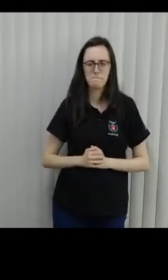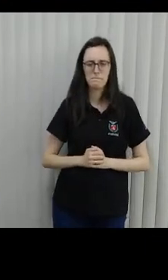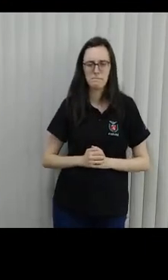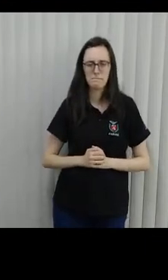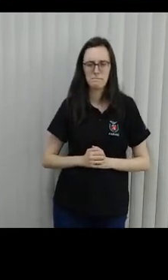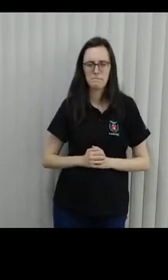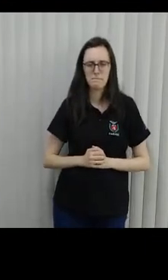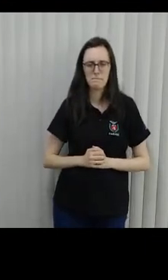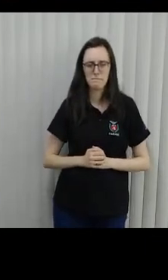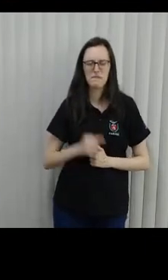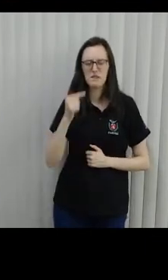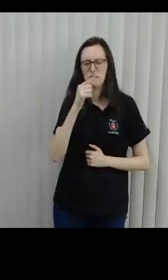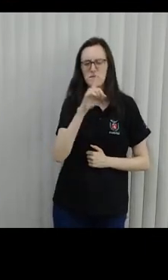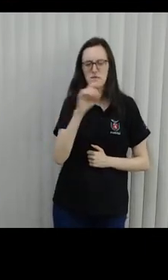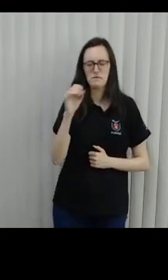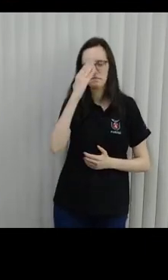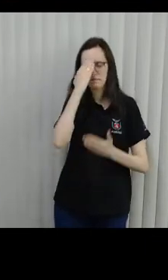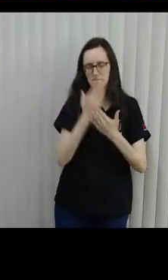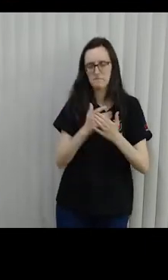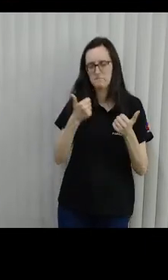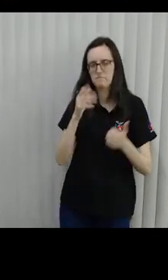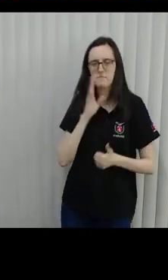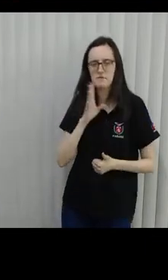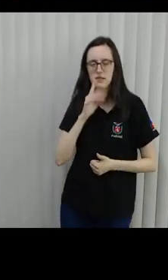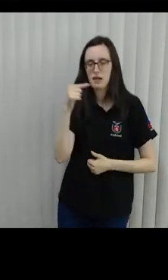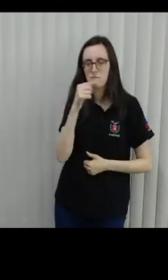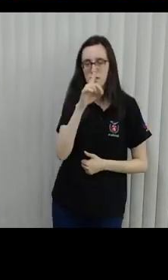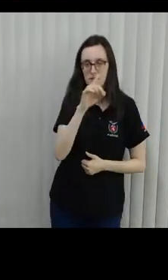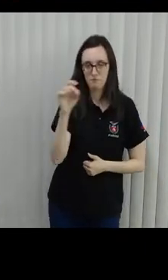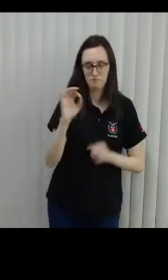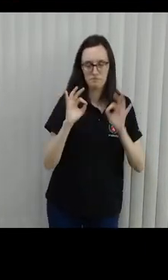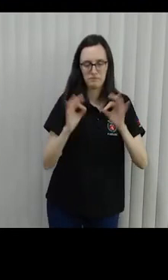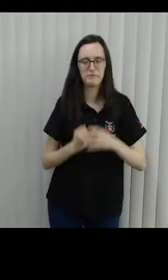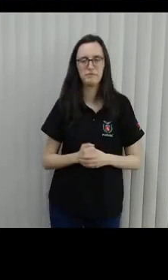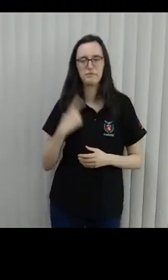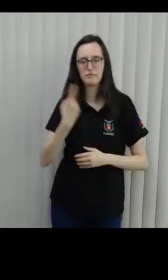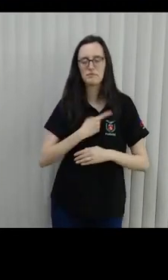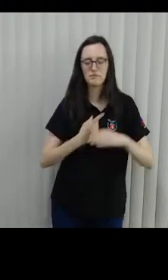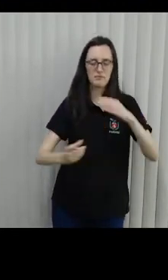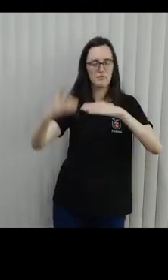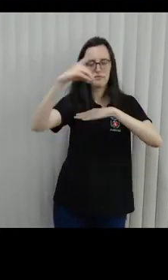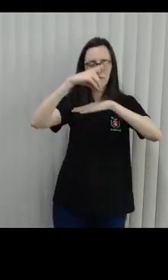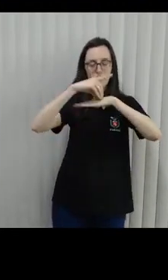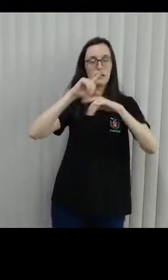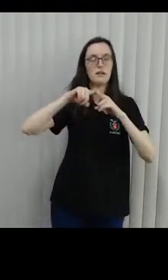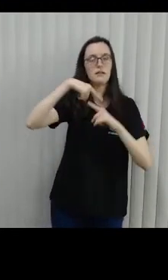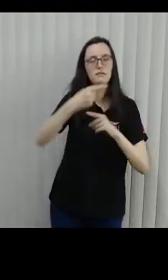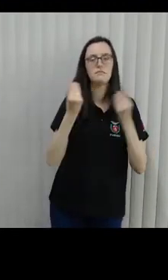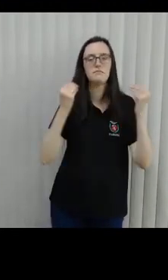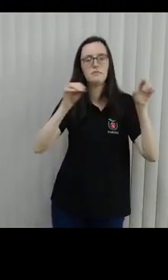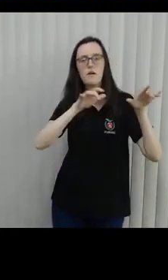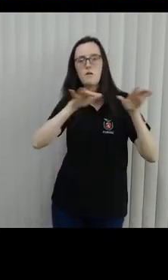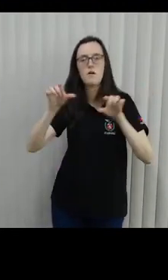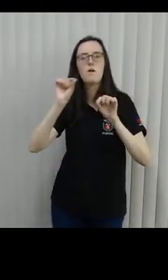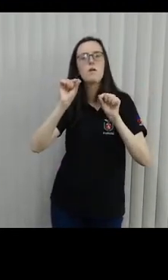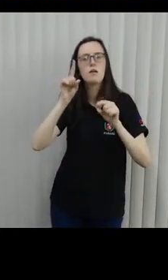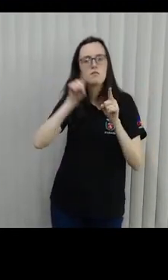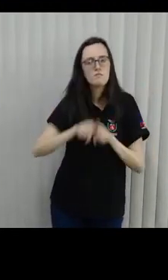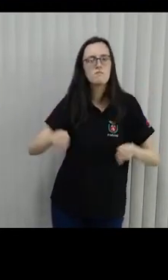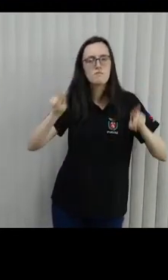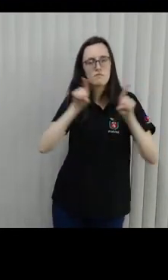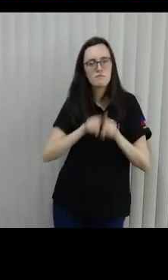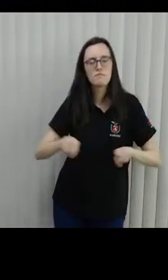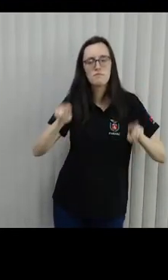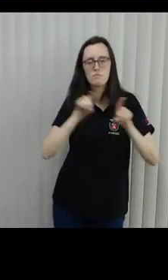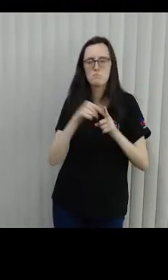ainda. Não, vou deixar menos 100 mesmo. Acho que 100 ficou legal. Menos 100, para a gente posicionar o nosso Dino. E depois vou colocar um código para ele ficar repetindo. Ó. Mova do